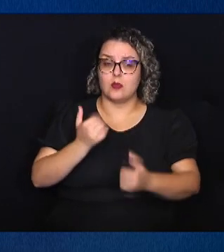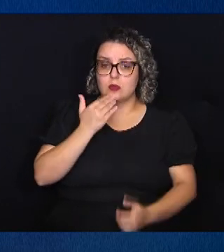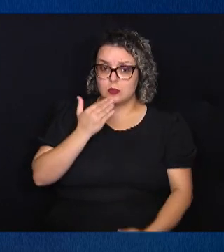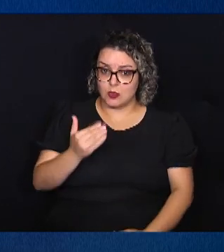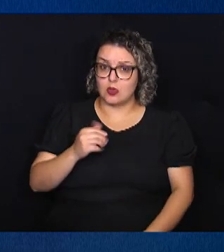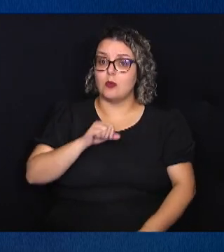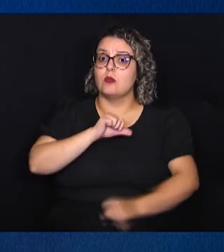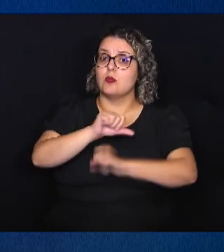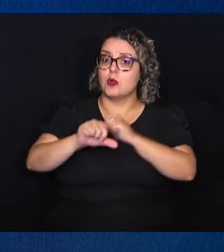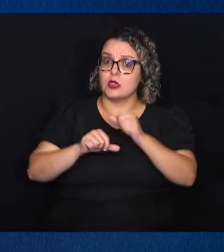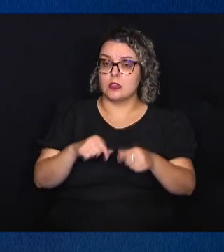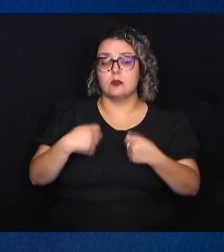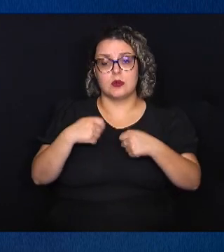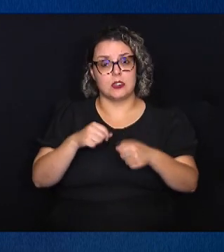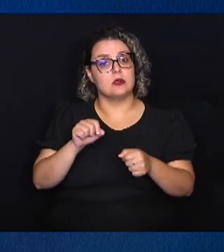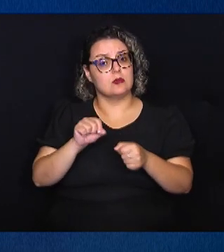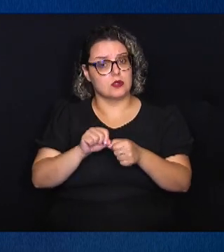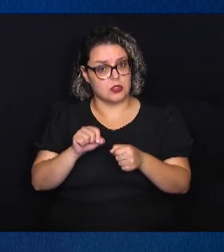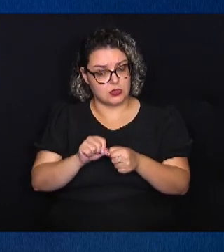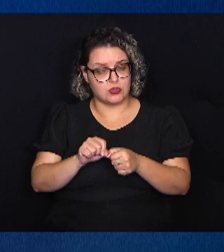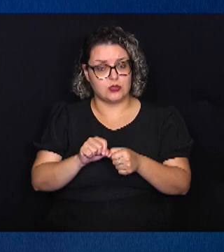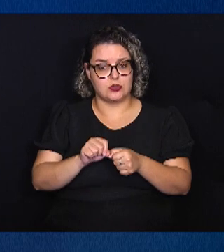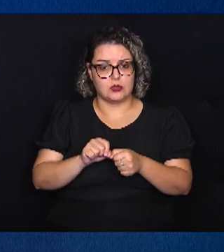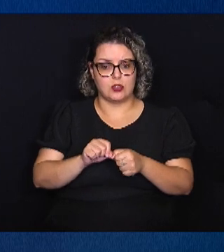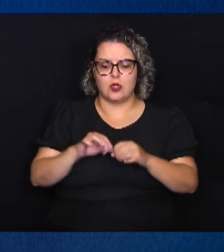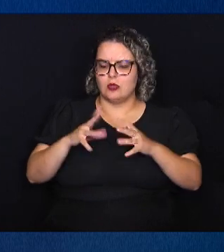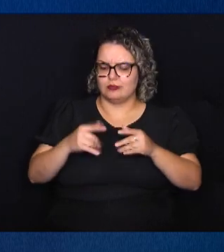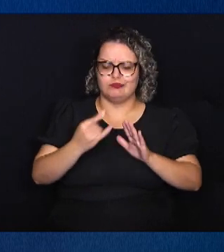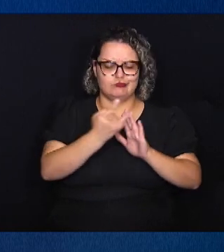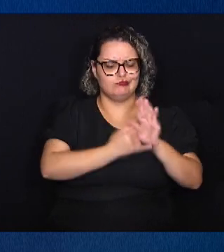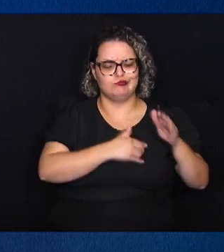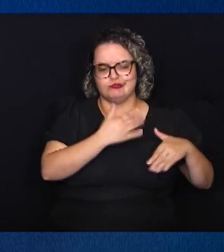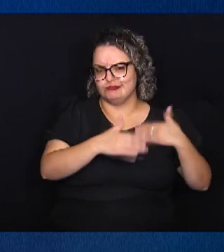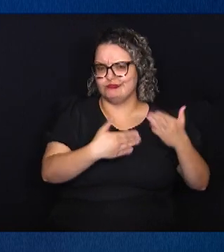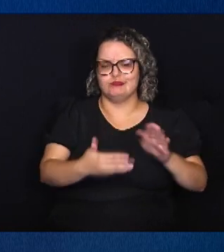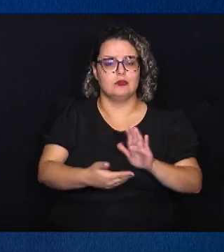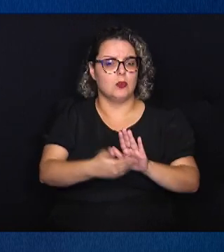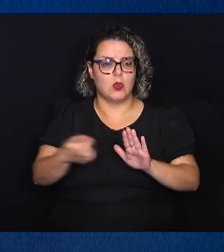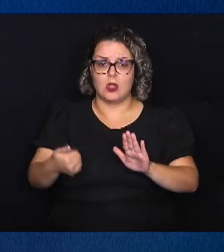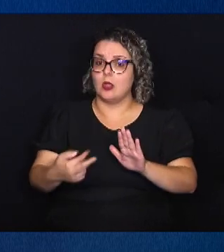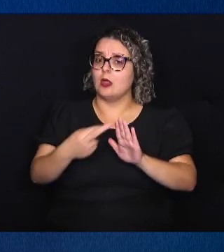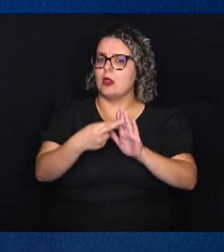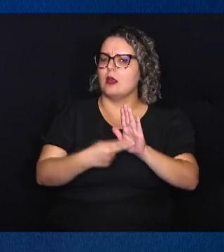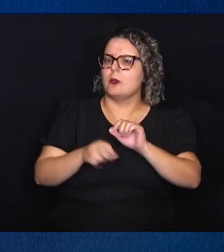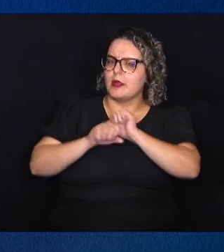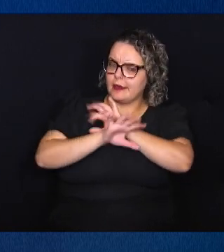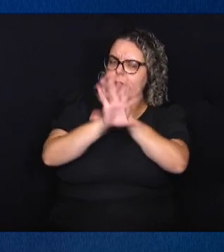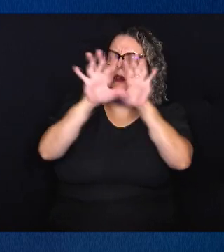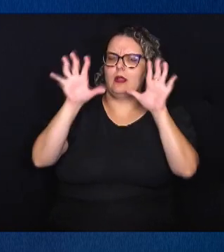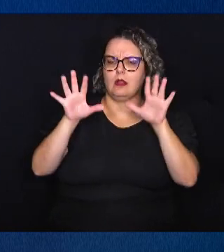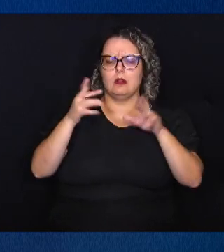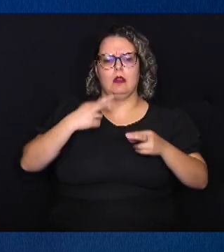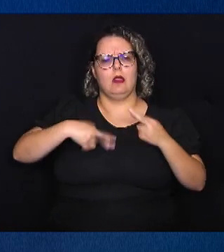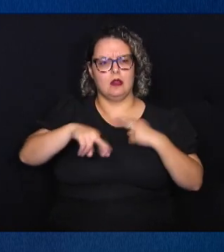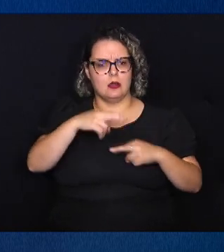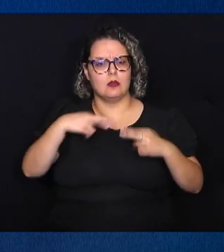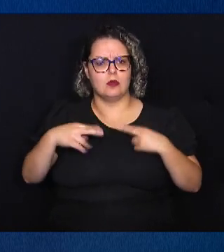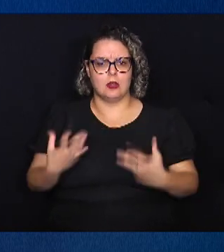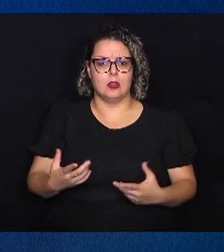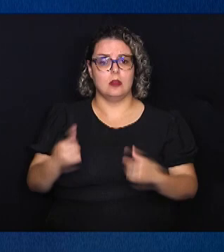mudanças sejam feitas, eliminando burocracias, trazendo regras mais claras com relação à altura do